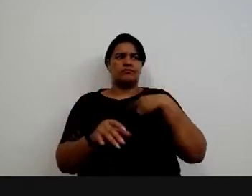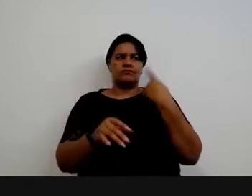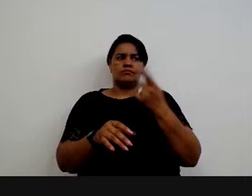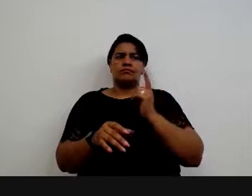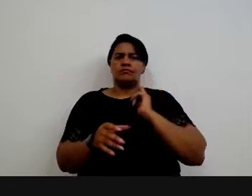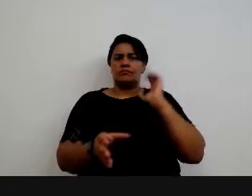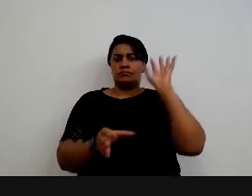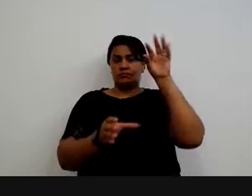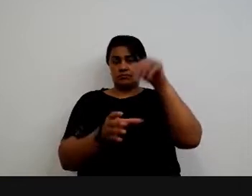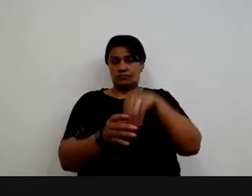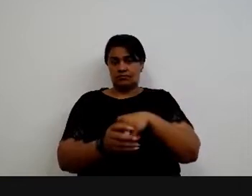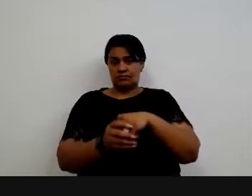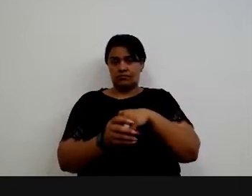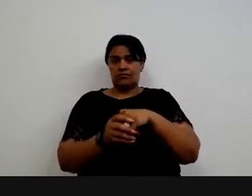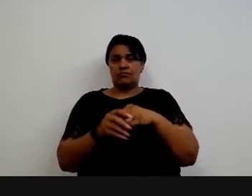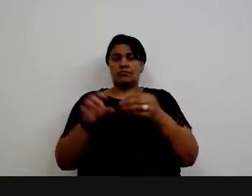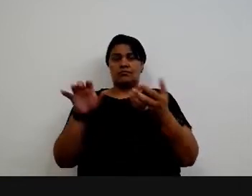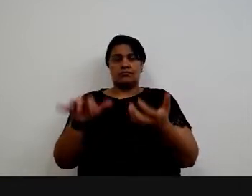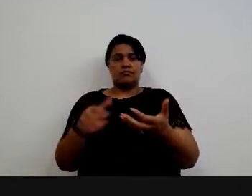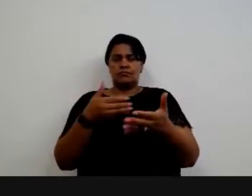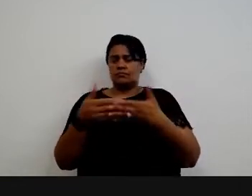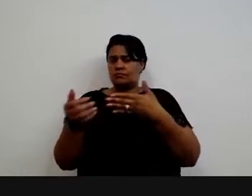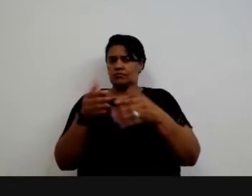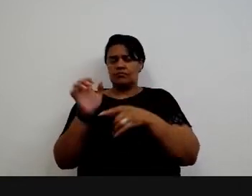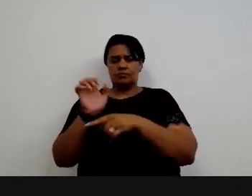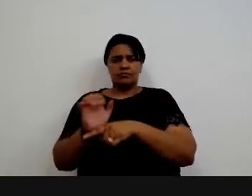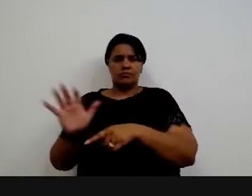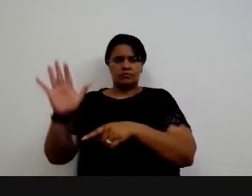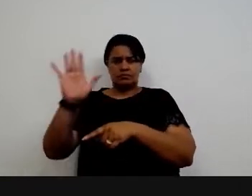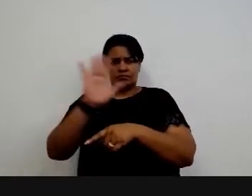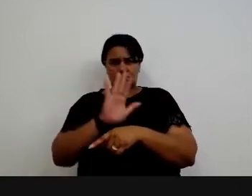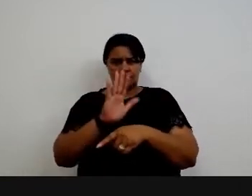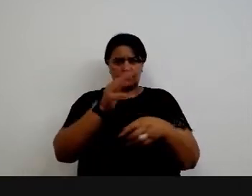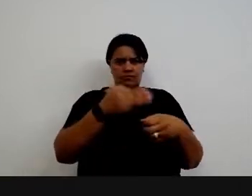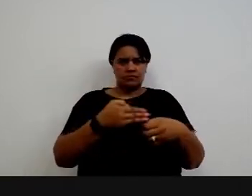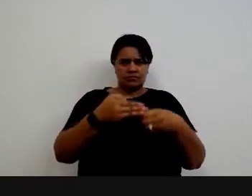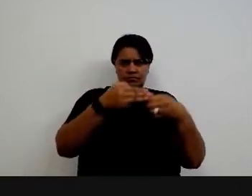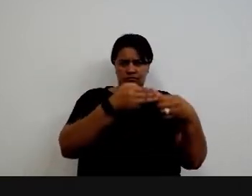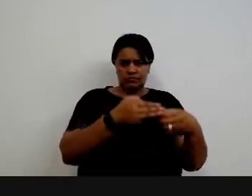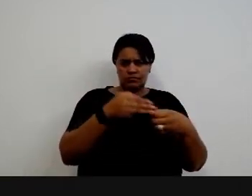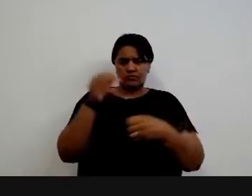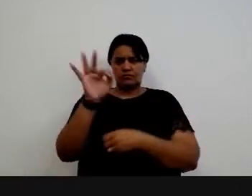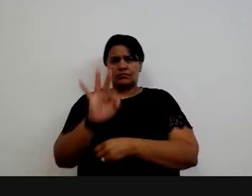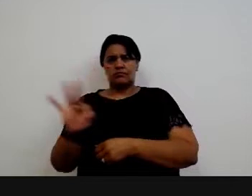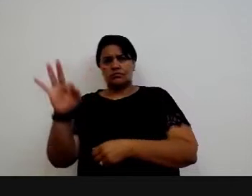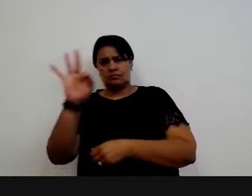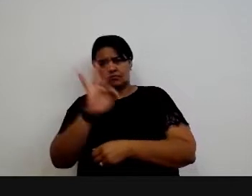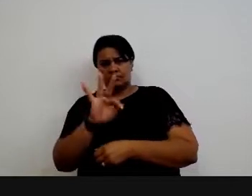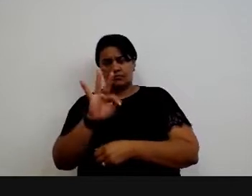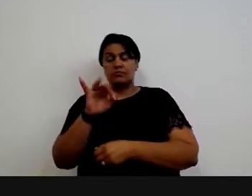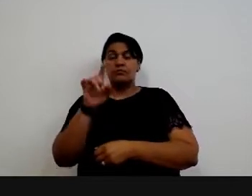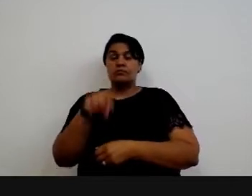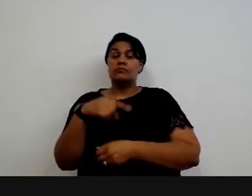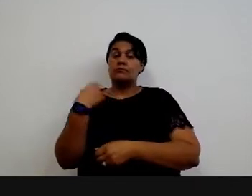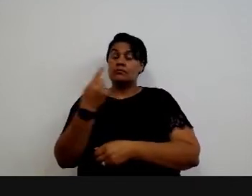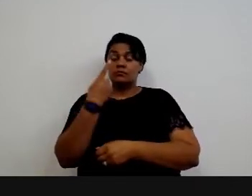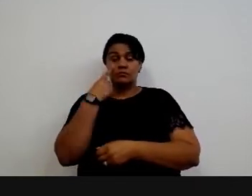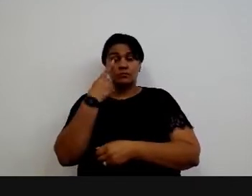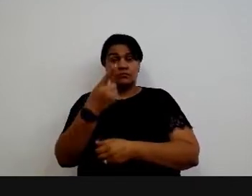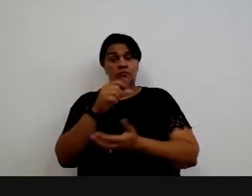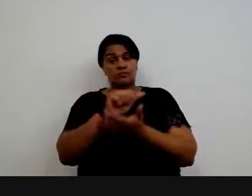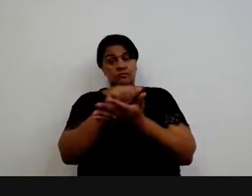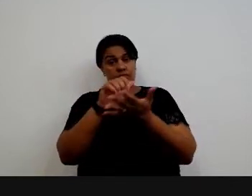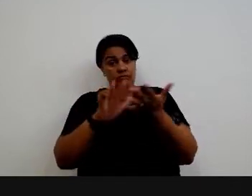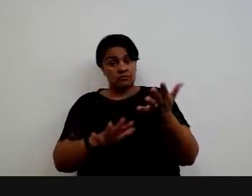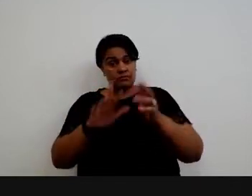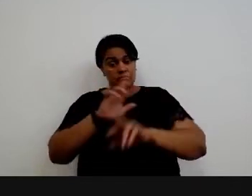parlamentos brasileiros, e aí tanto no nível municipal, quanto no nível estadual, quanto no nível federal, né, atividades as mais